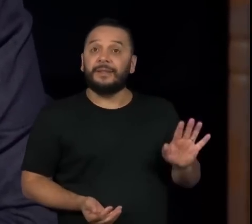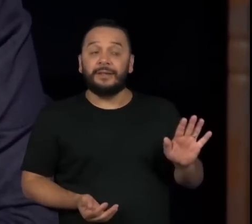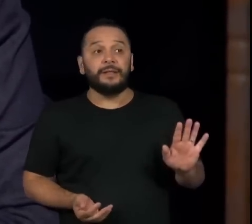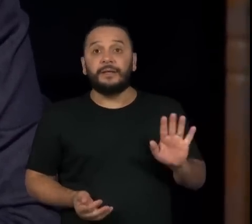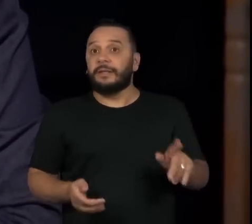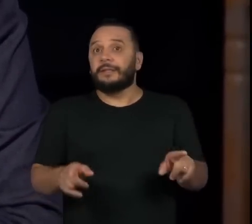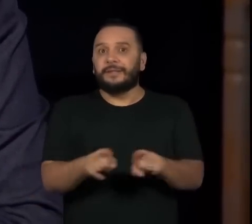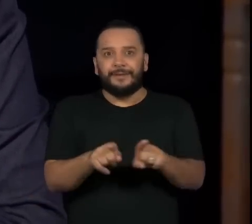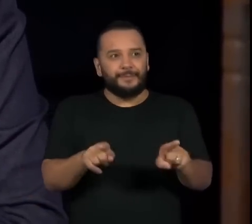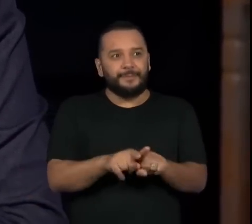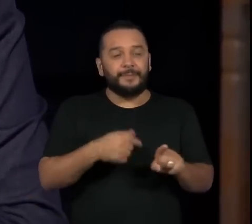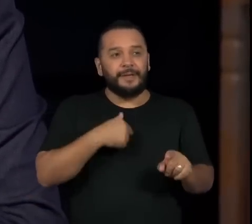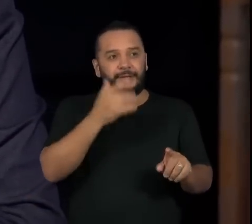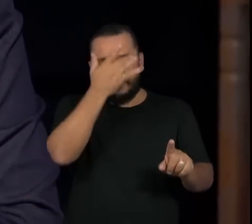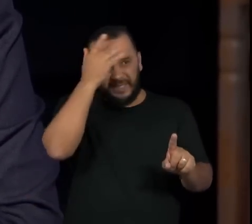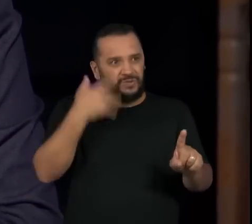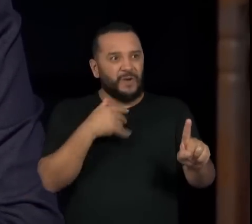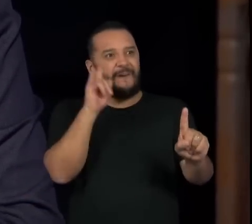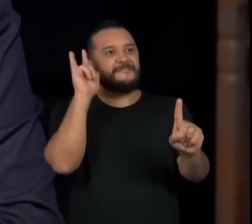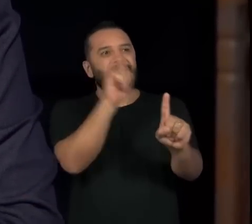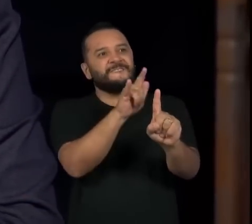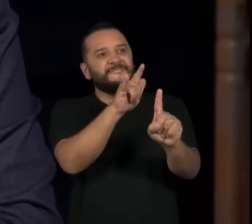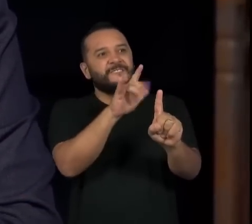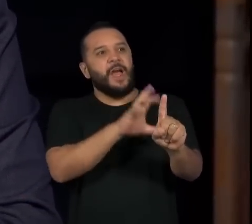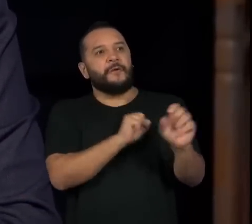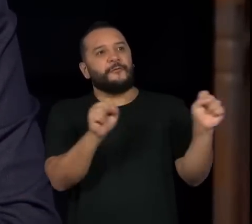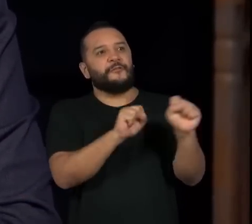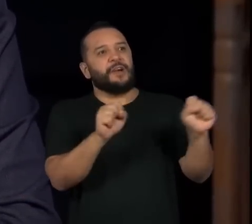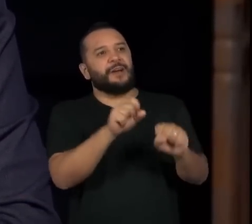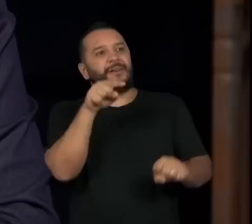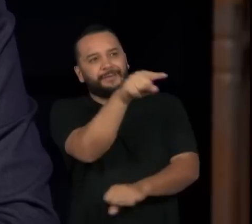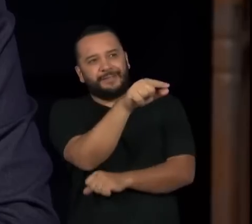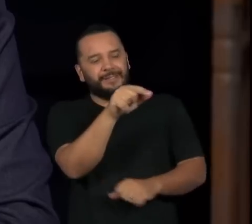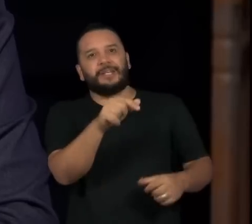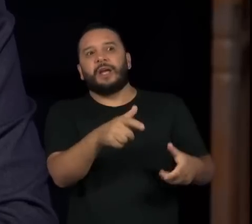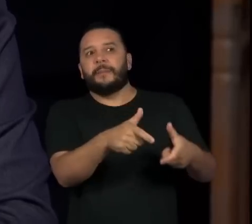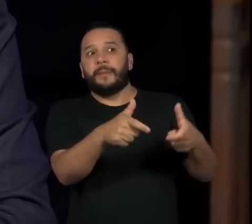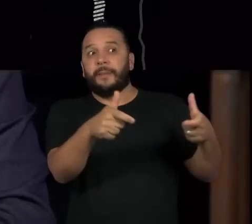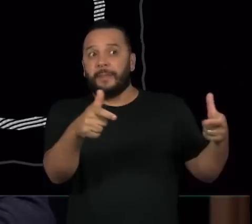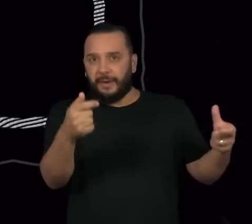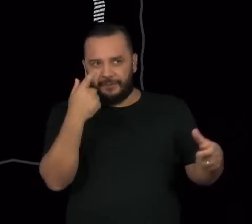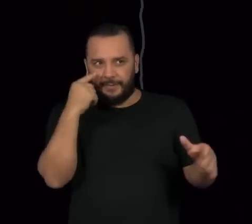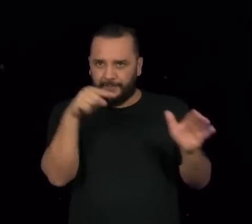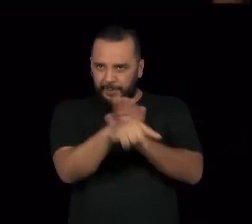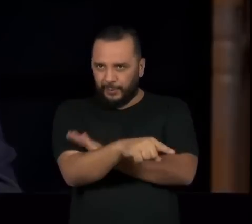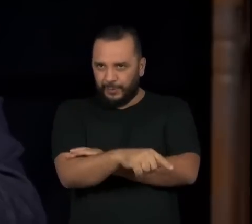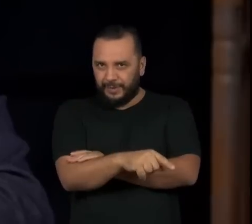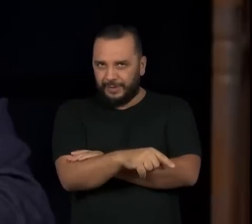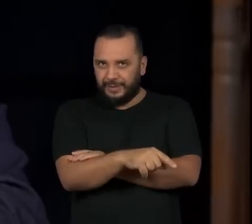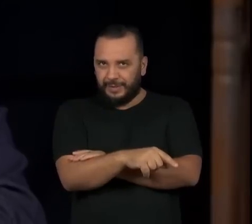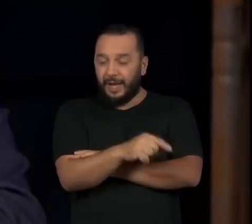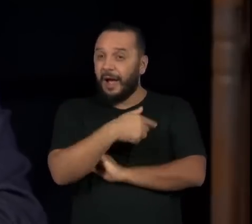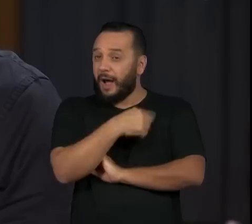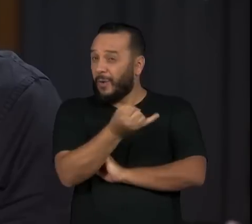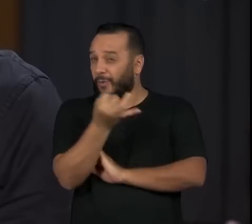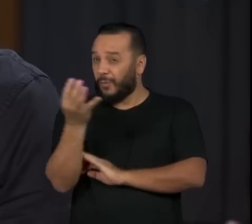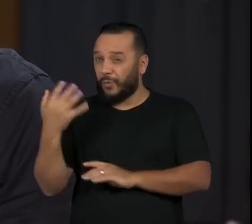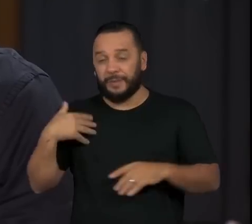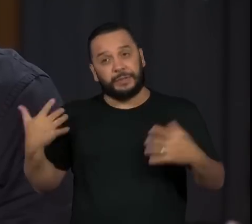legião de fãs que segue esse rapaz é grande. E eles mandaram perguntas. E algumas,